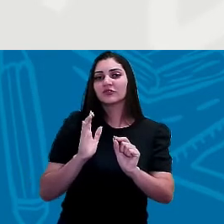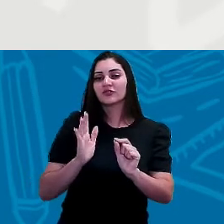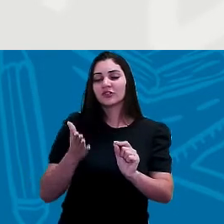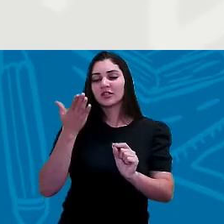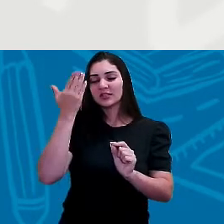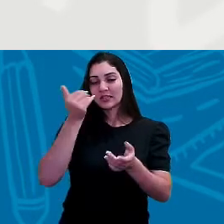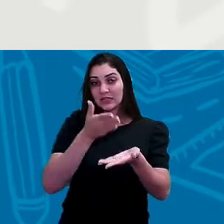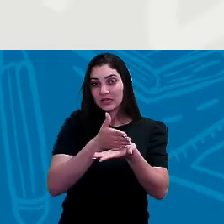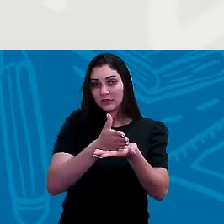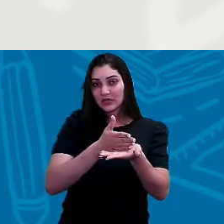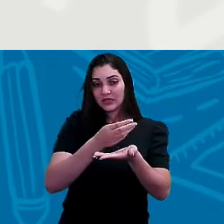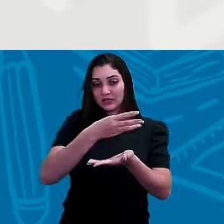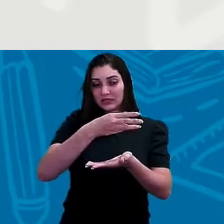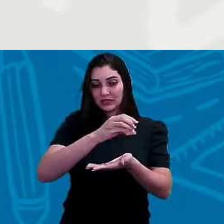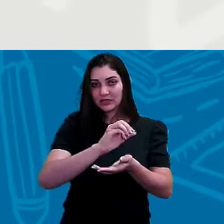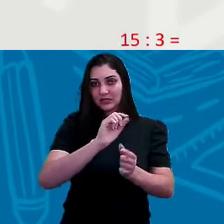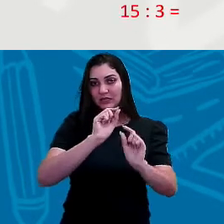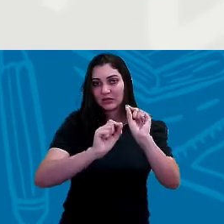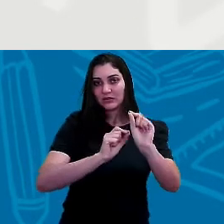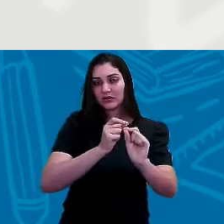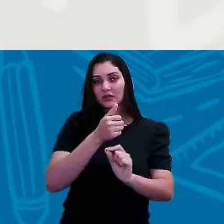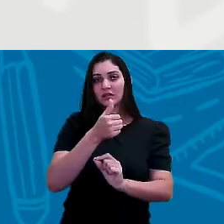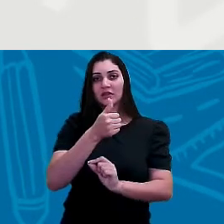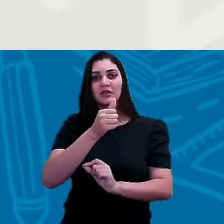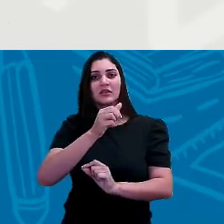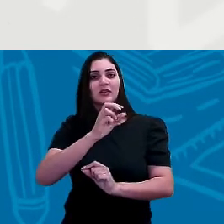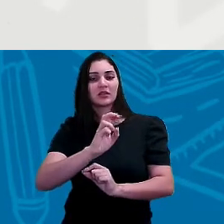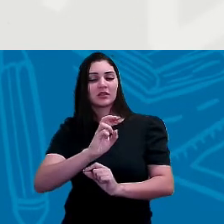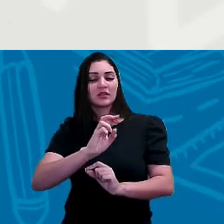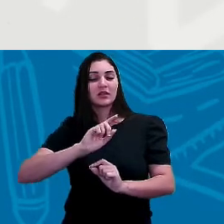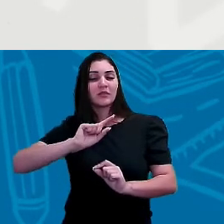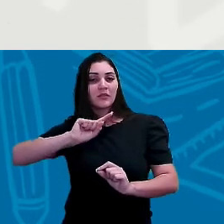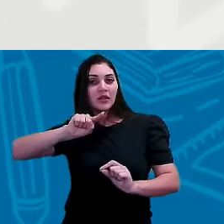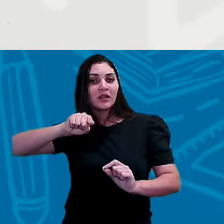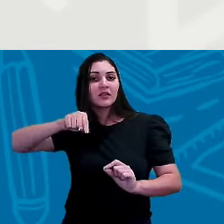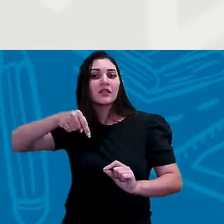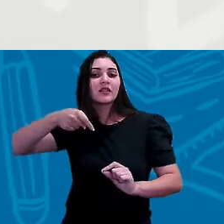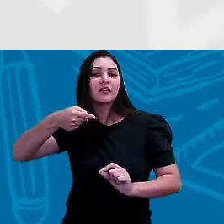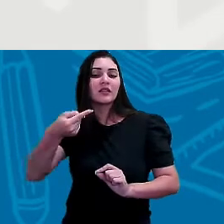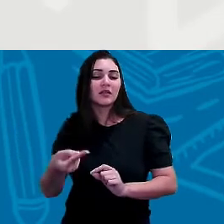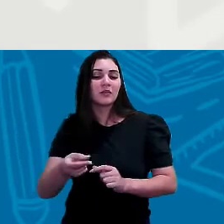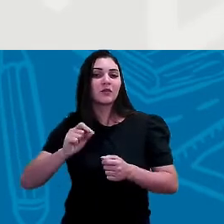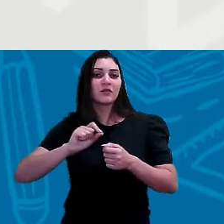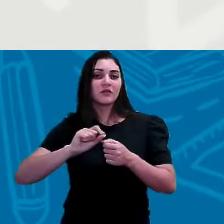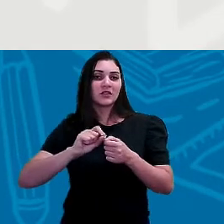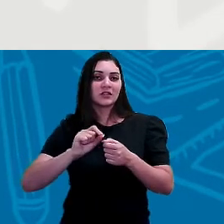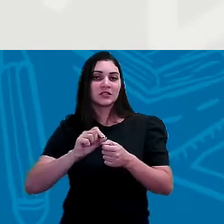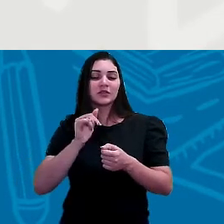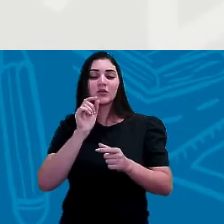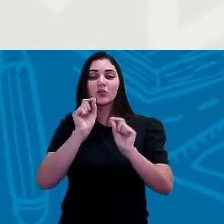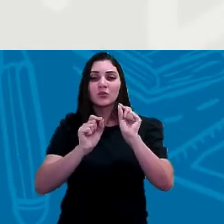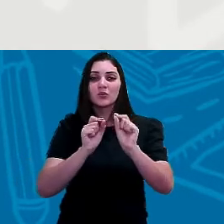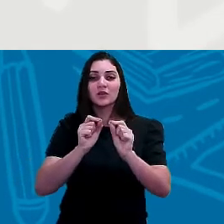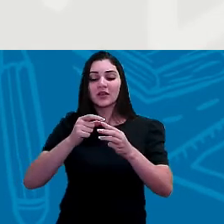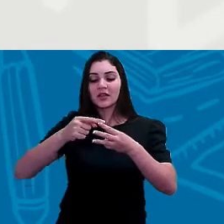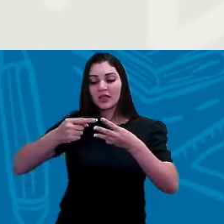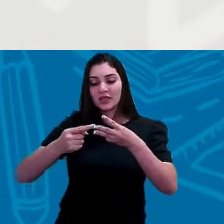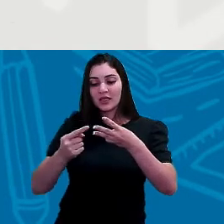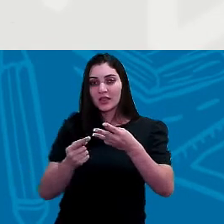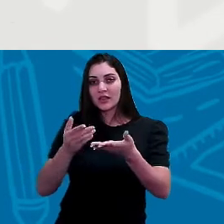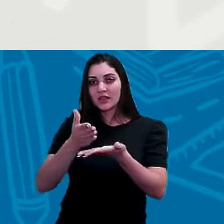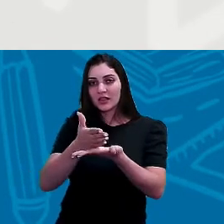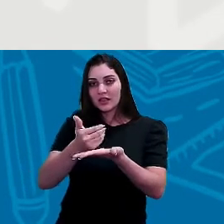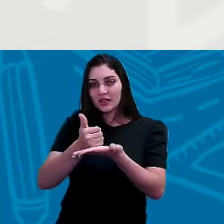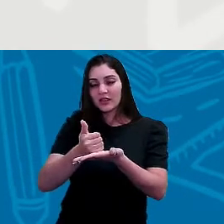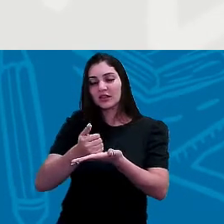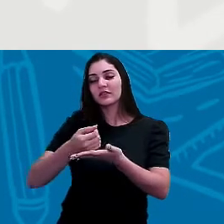metade de 30 é 15. Para depois fazer a terça parte do 15, tá bom? Então, se